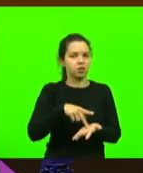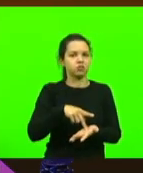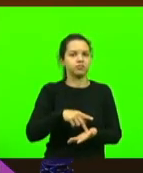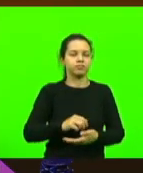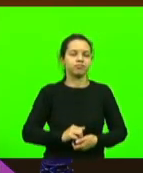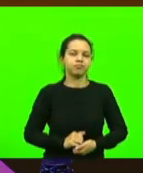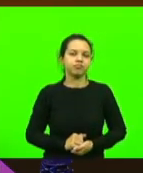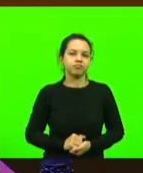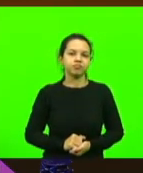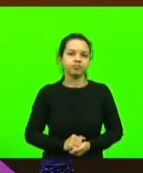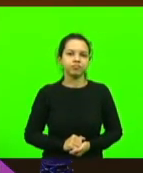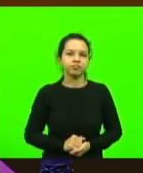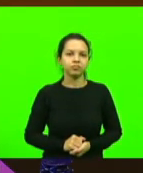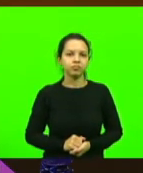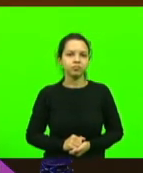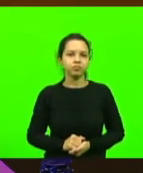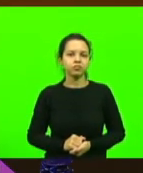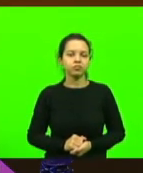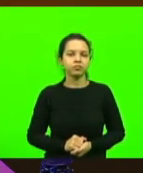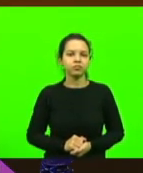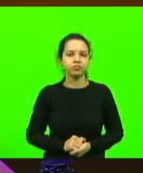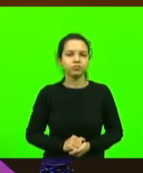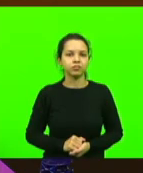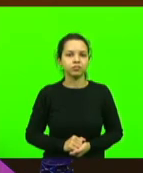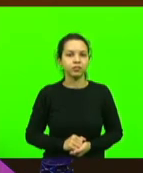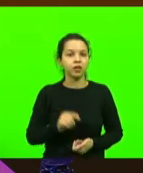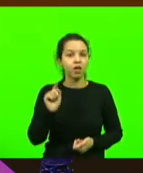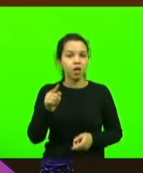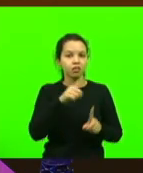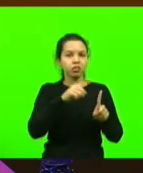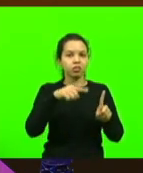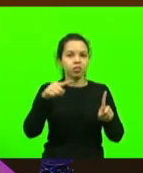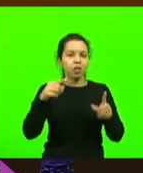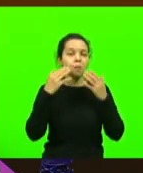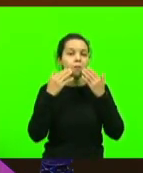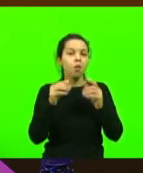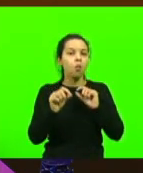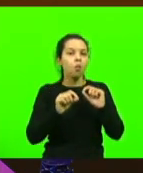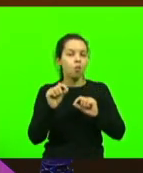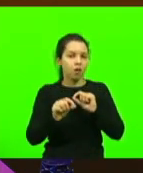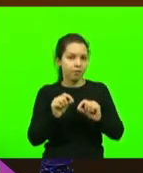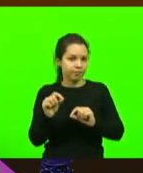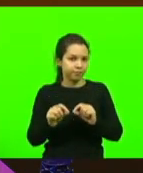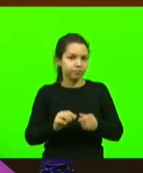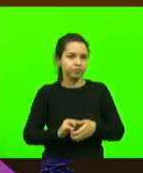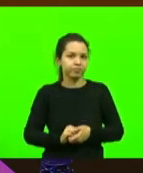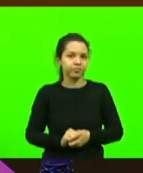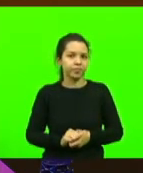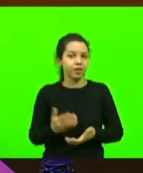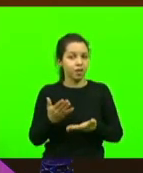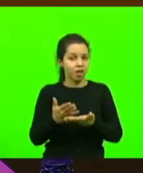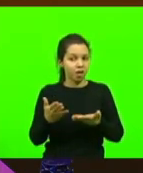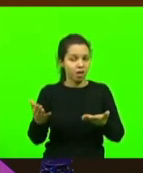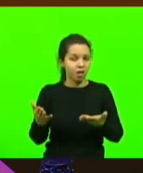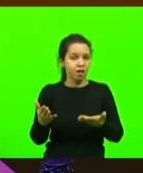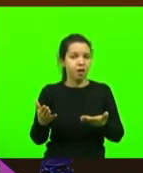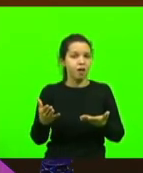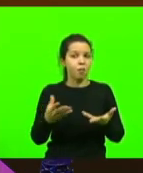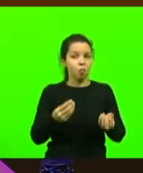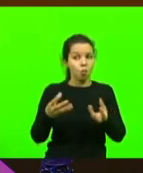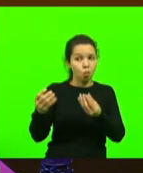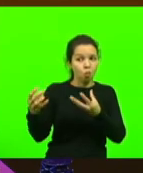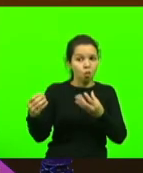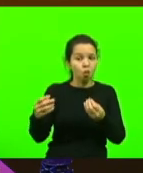Ah e eles e eles revelam né que é justamente esses milhões essas milhões de